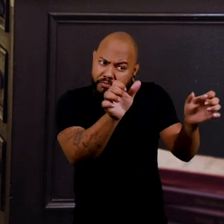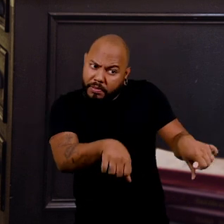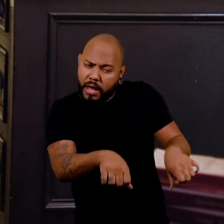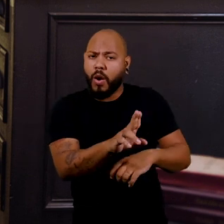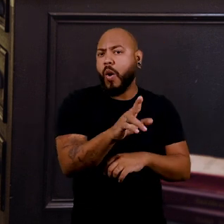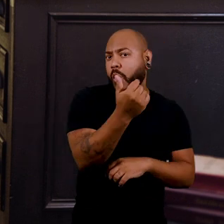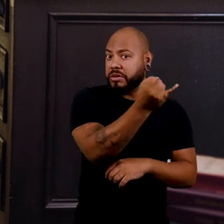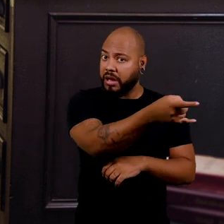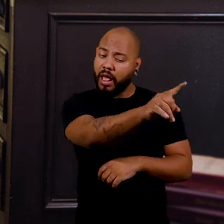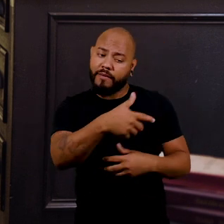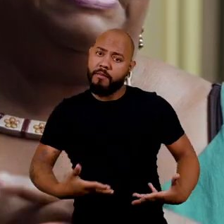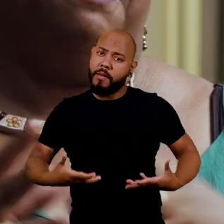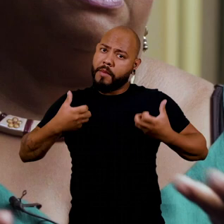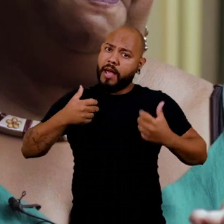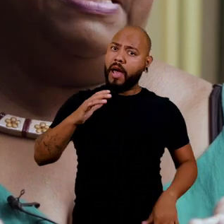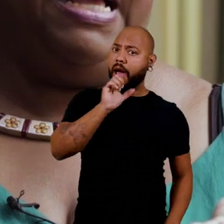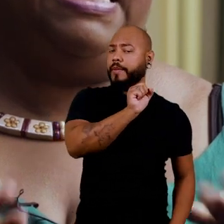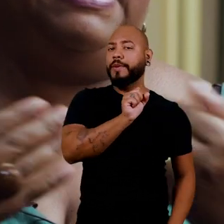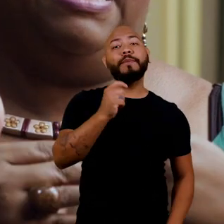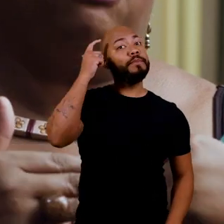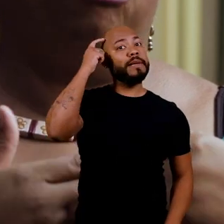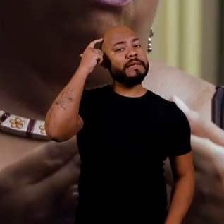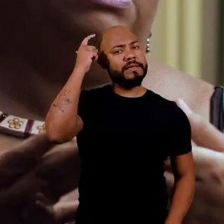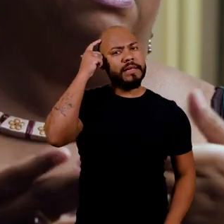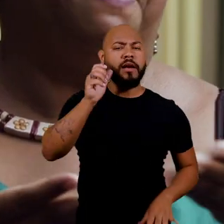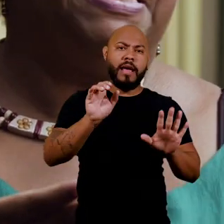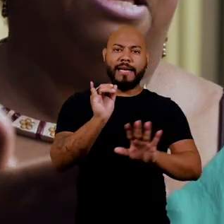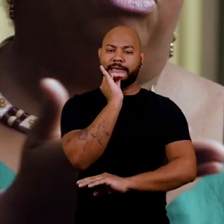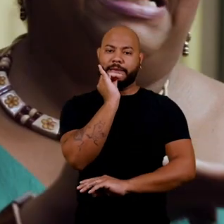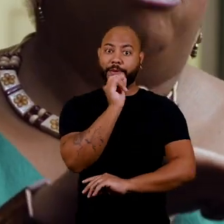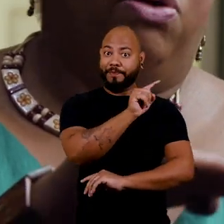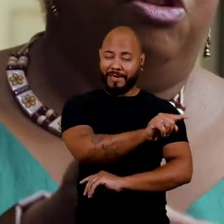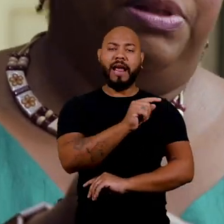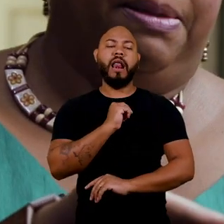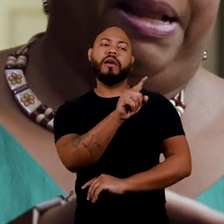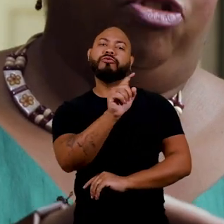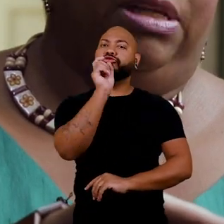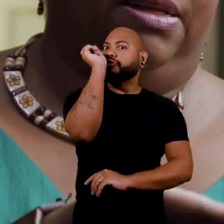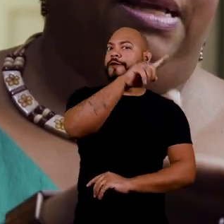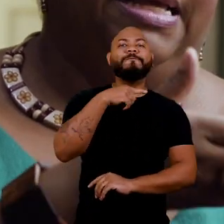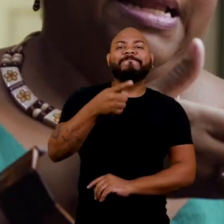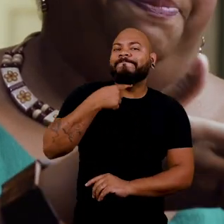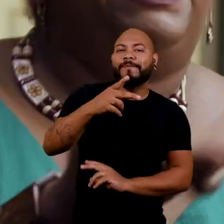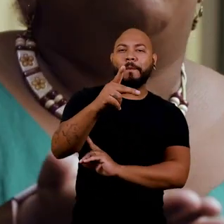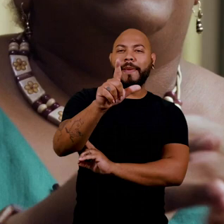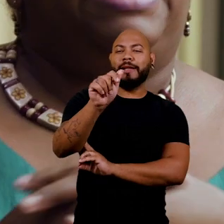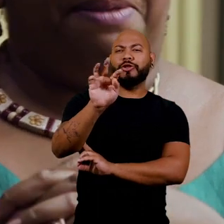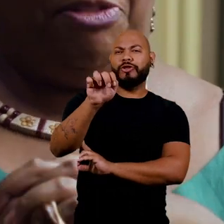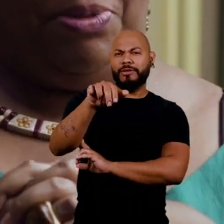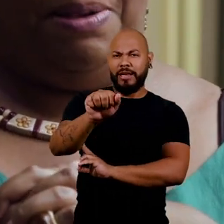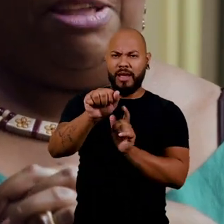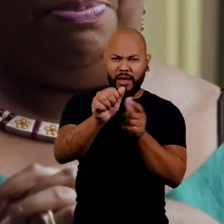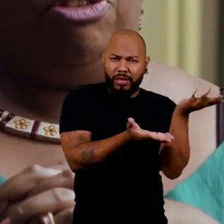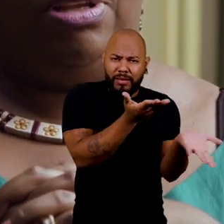uma tendência a metastizar mais rápido. Por exemplo, se você pensar que se a gente está contando que a paciente ela tende a não responder à platina, né? Por que eu vou